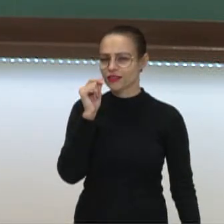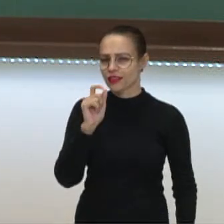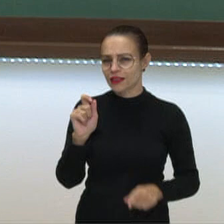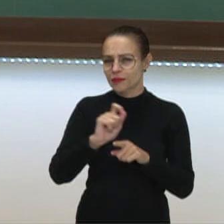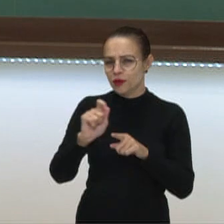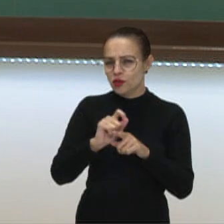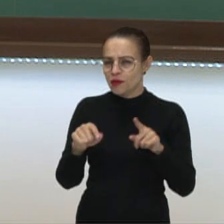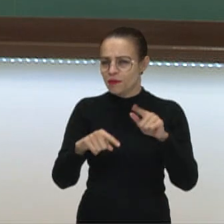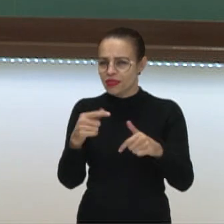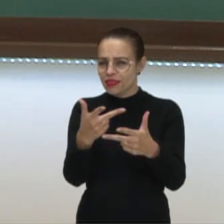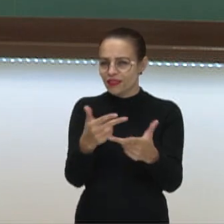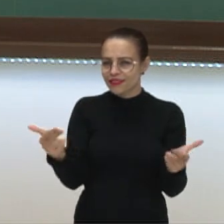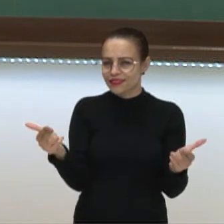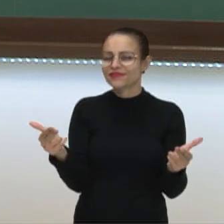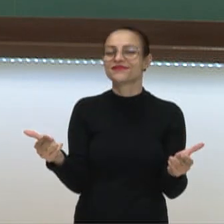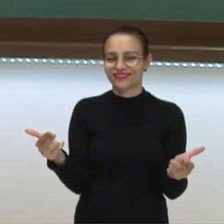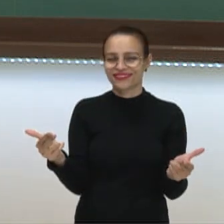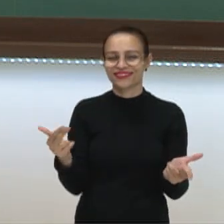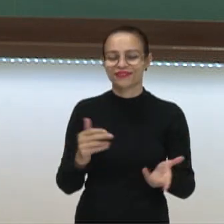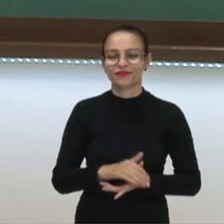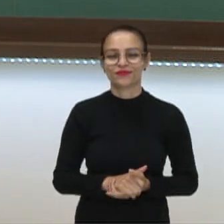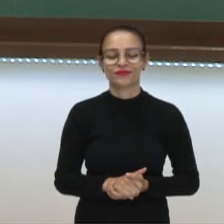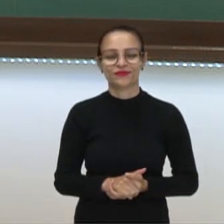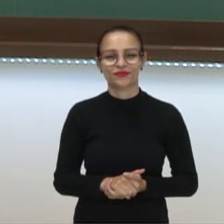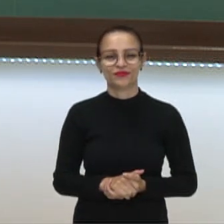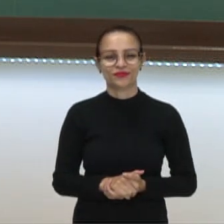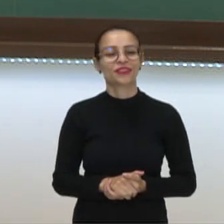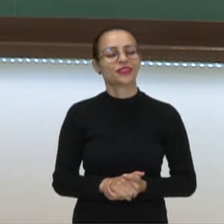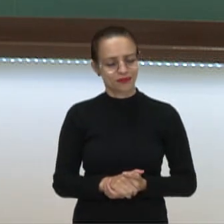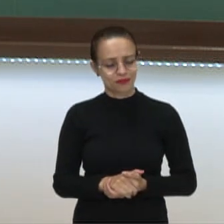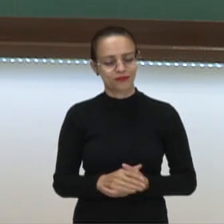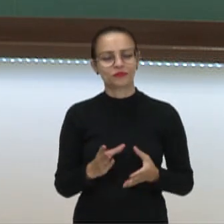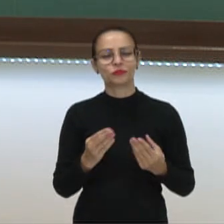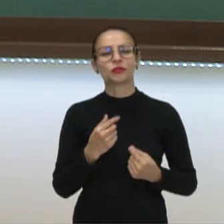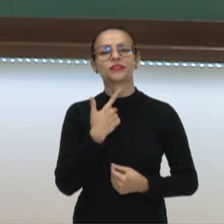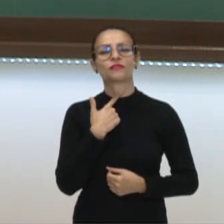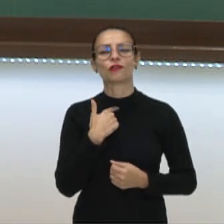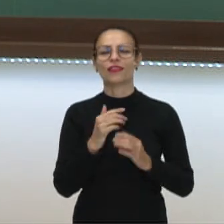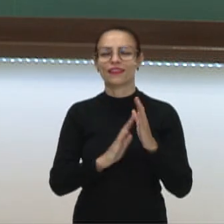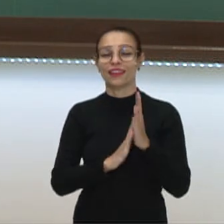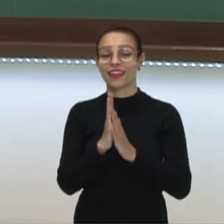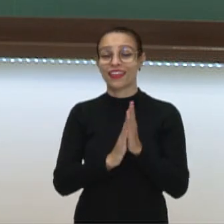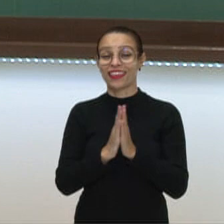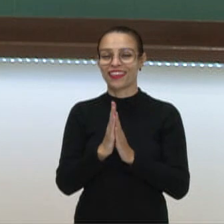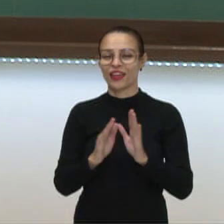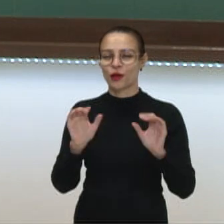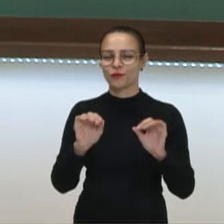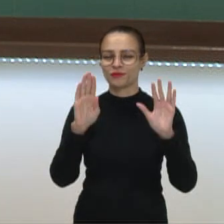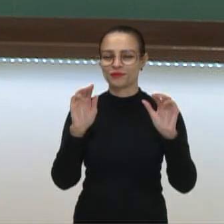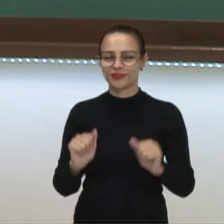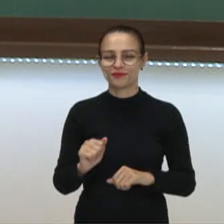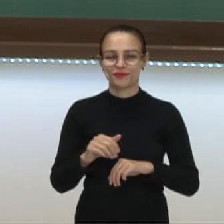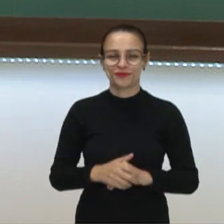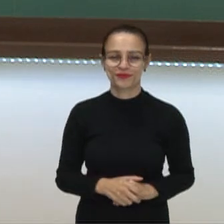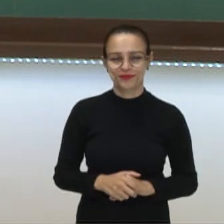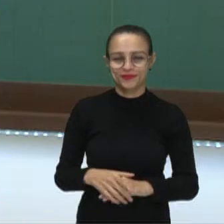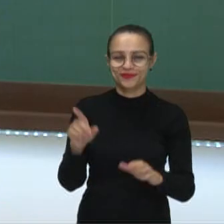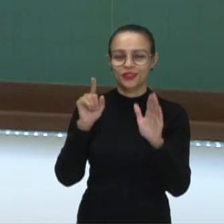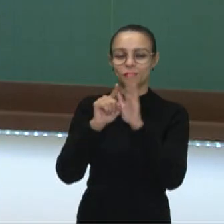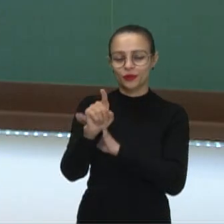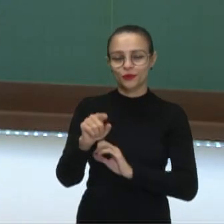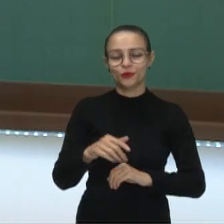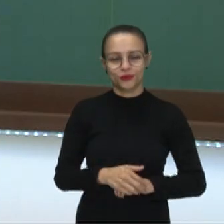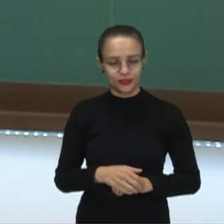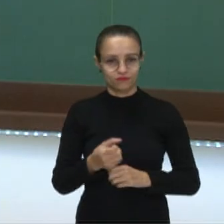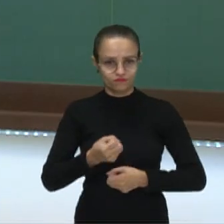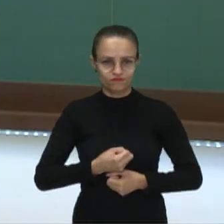borracha, acessórios e muita vontade, muita animação. Então vamos embora. Eu te pergunto, o eu